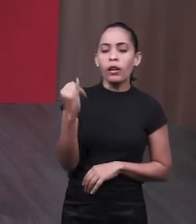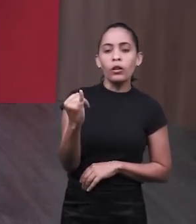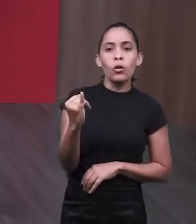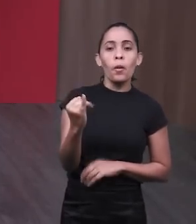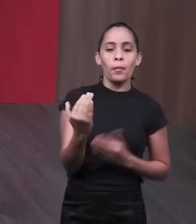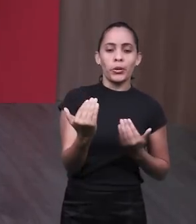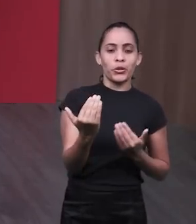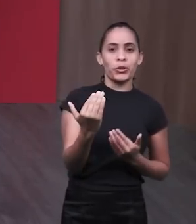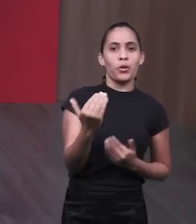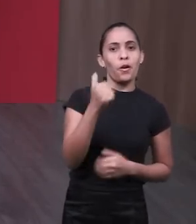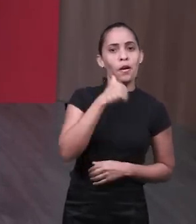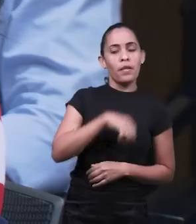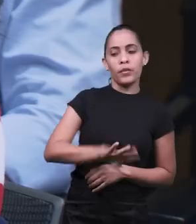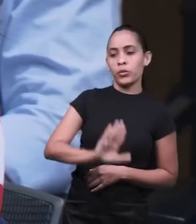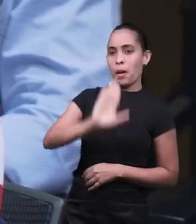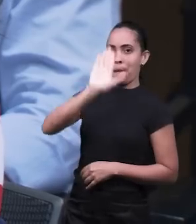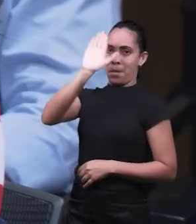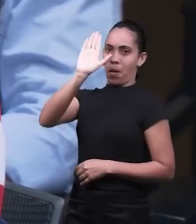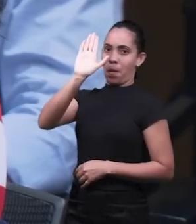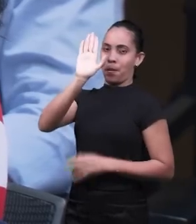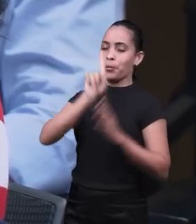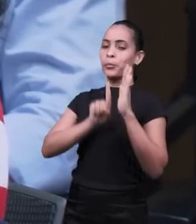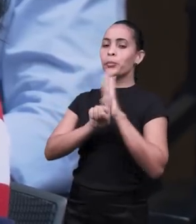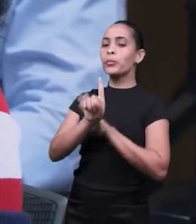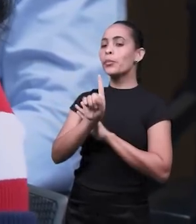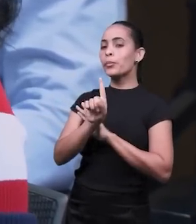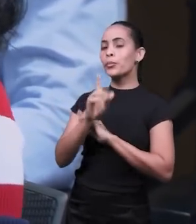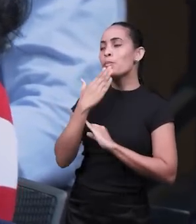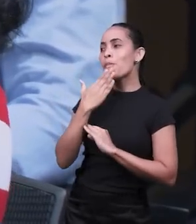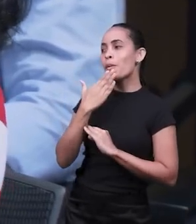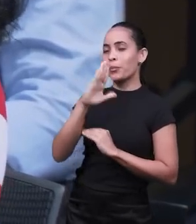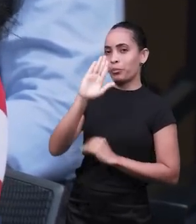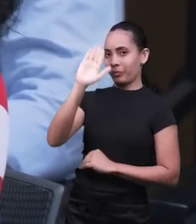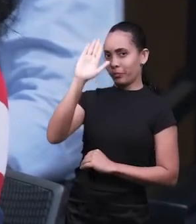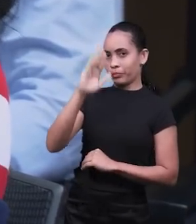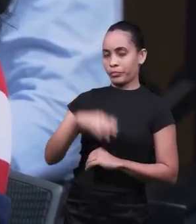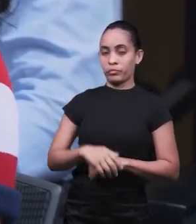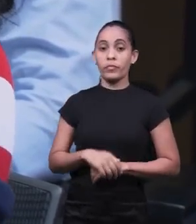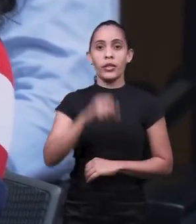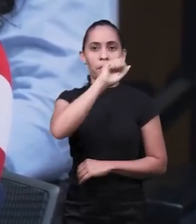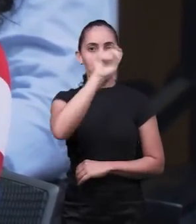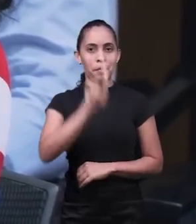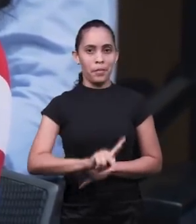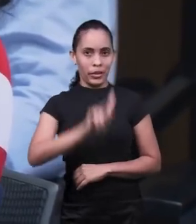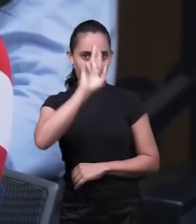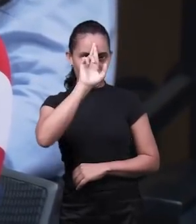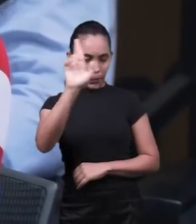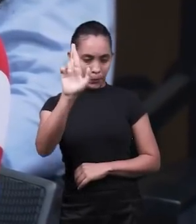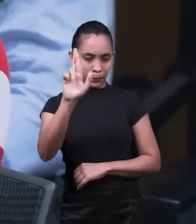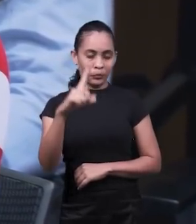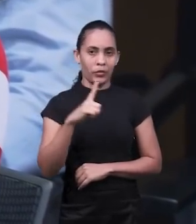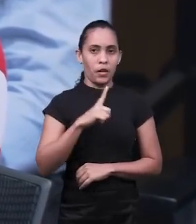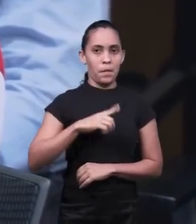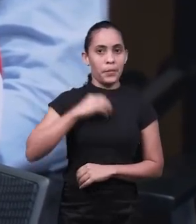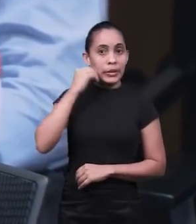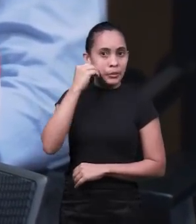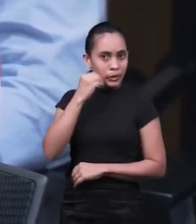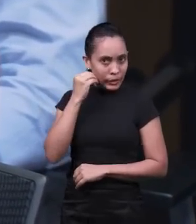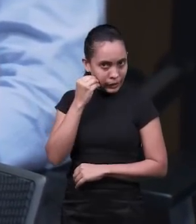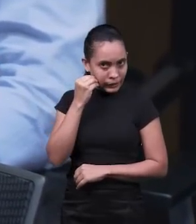falando, uma das jovens levantou a mão aqui pedindo a palavra. Vou passar a palavra a ela. A paz do Senhor. Eu tive